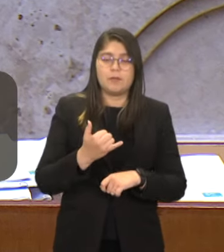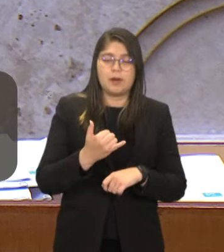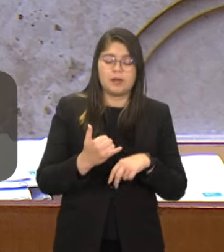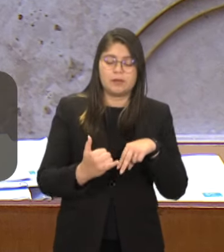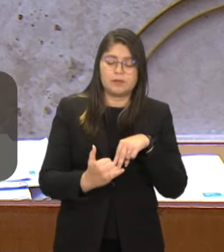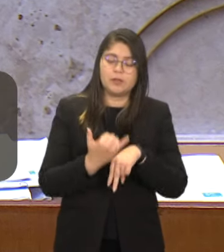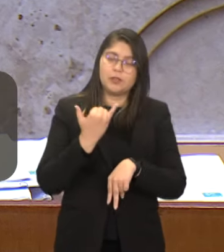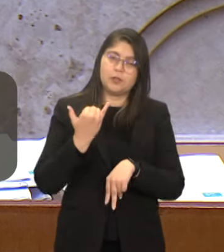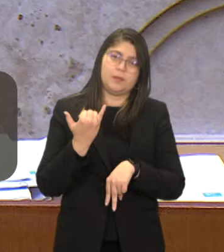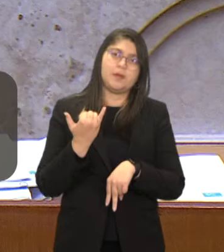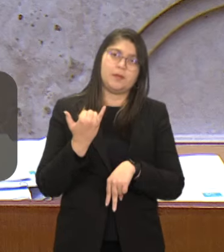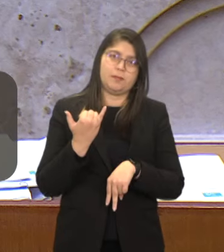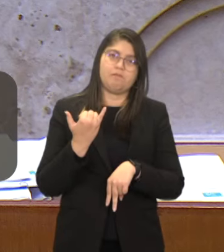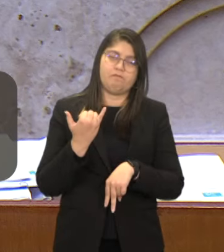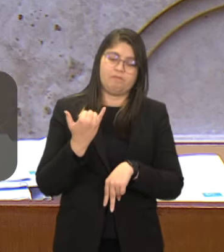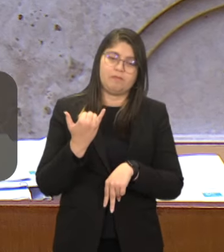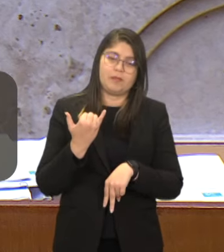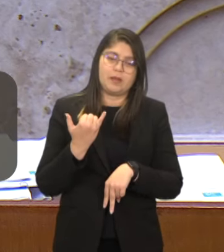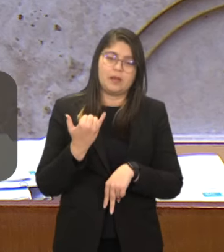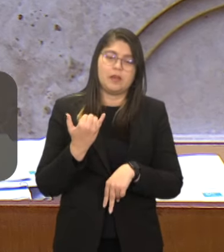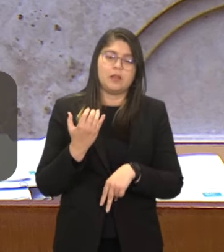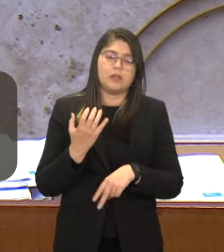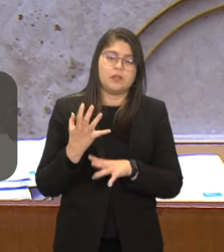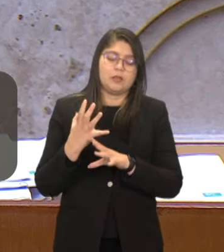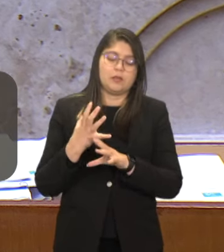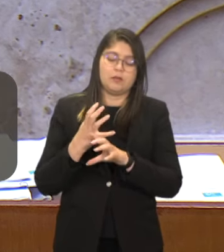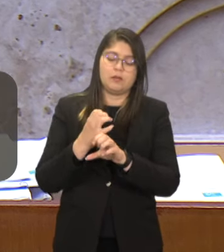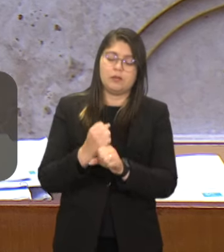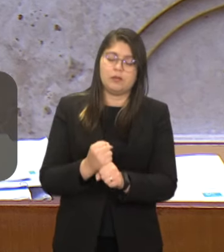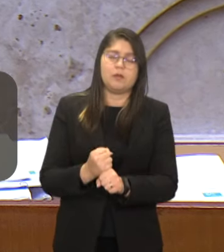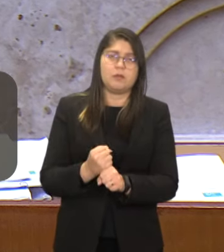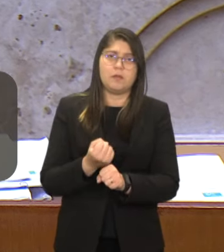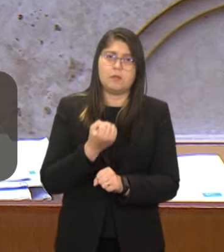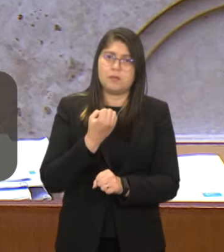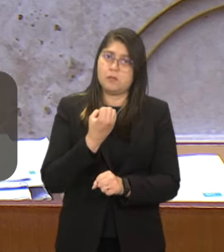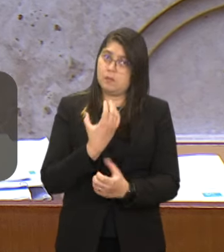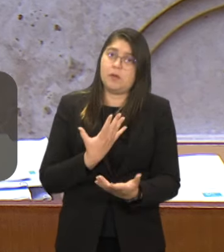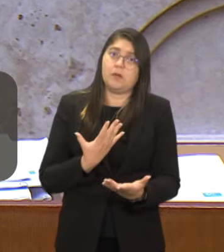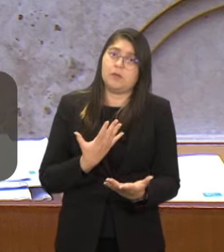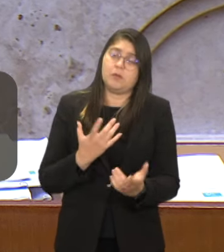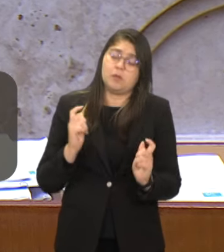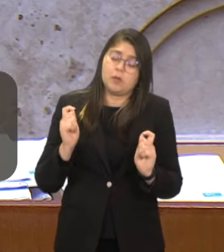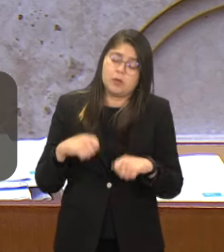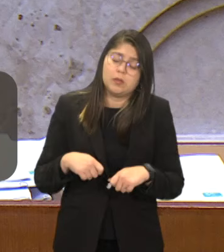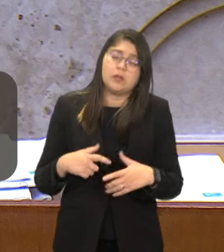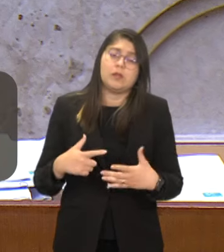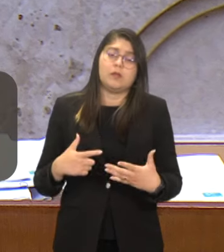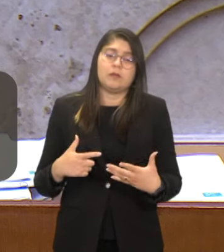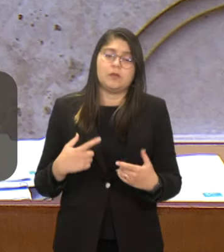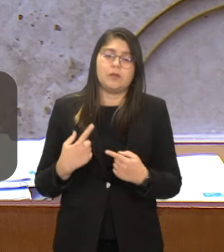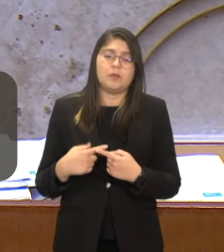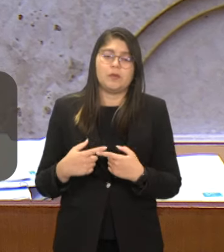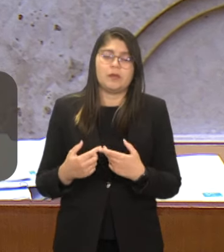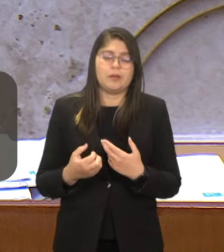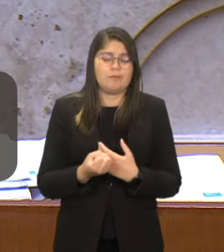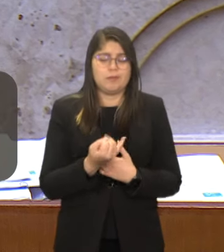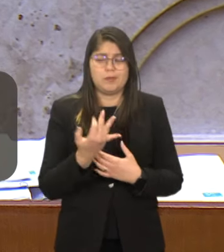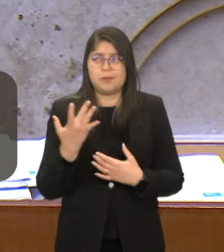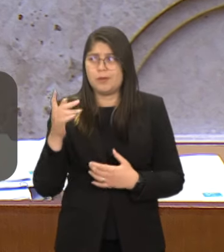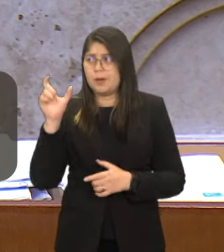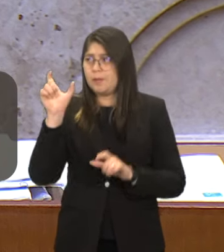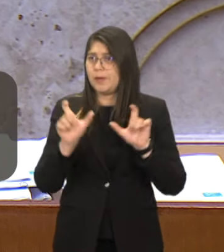vítimas dentro de quantitativos relevantes possíveis, tendo em vista a quantidade de